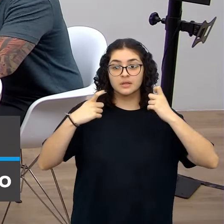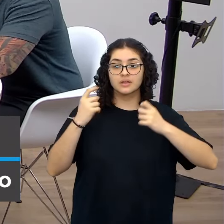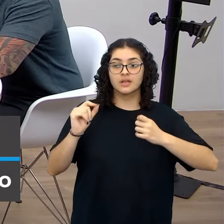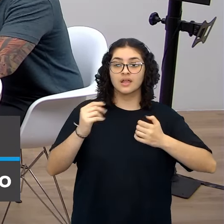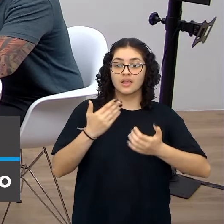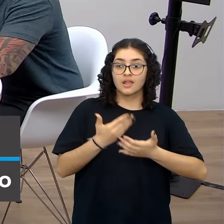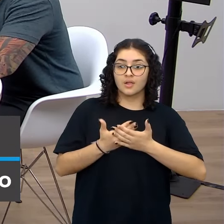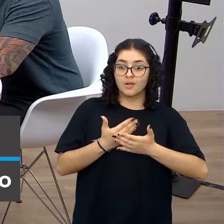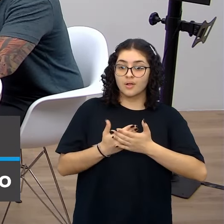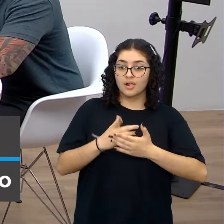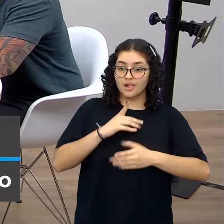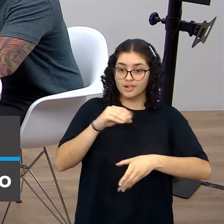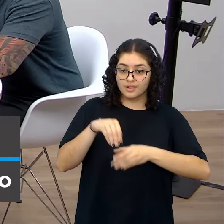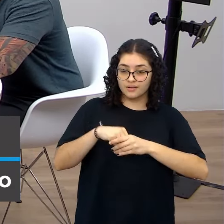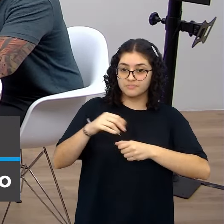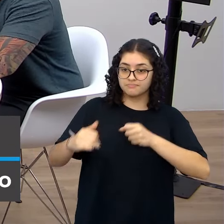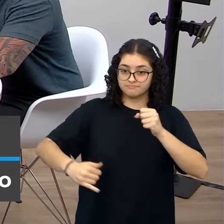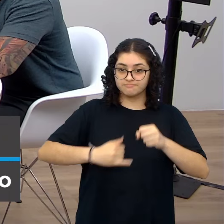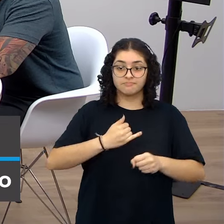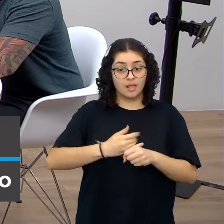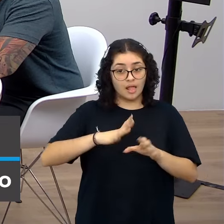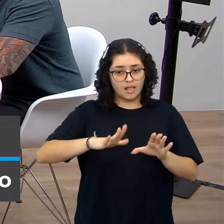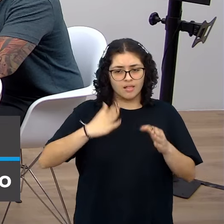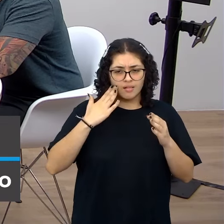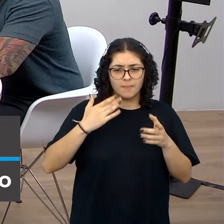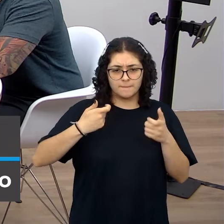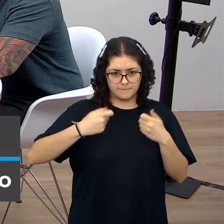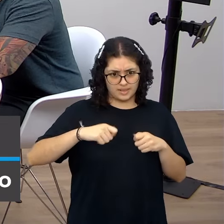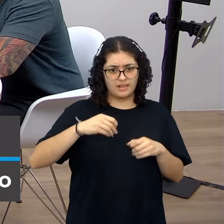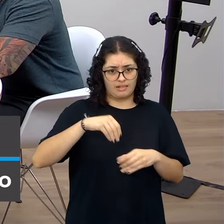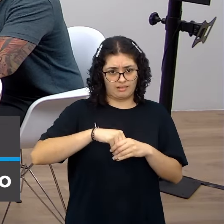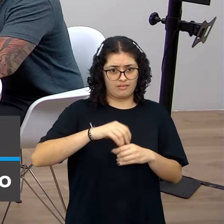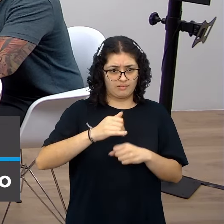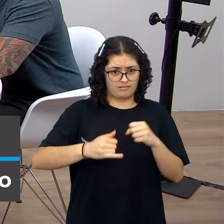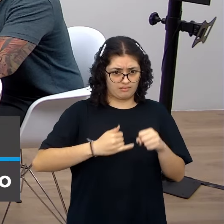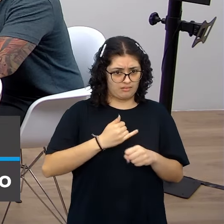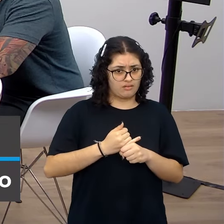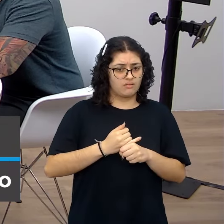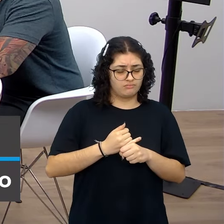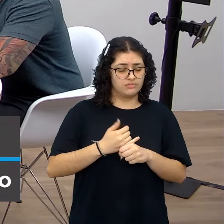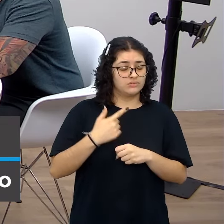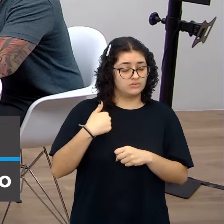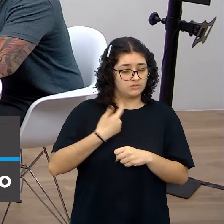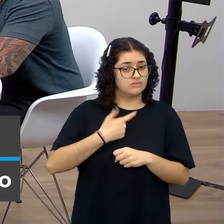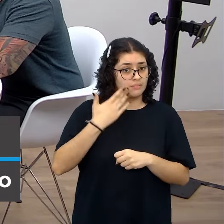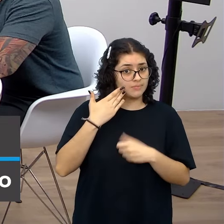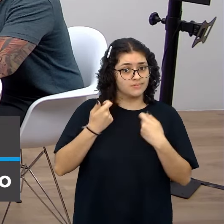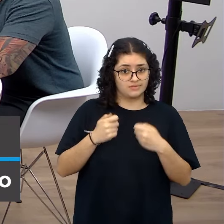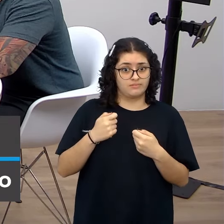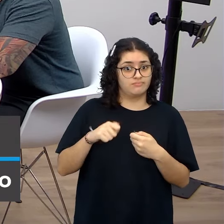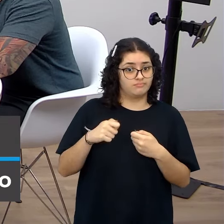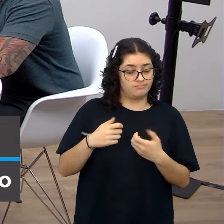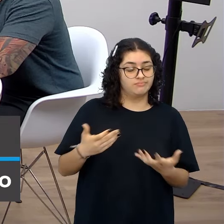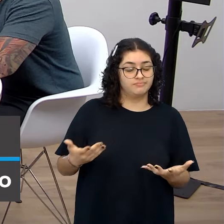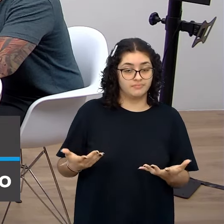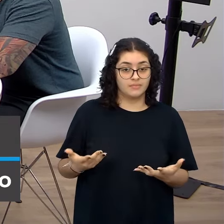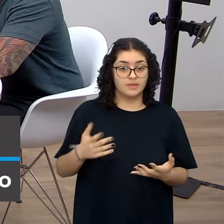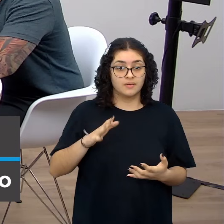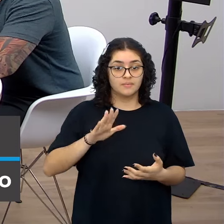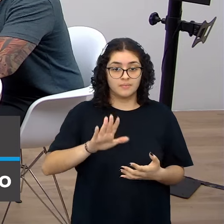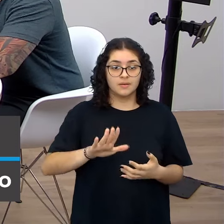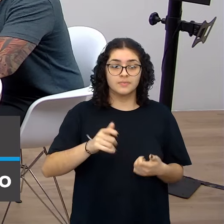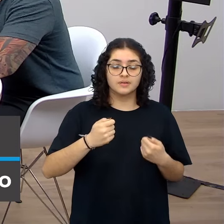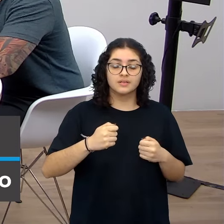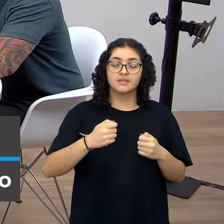escola tenha internet, lógico que ela precisa ter internet, isso a gente não pode negar, mas a gente precisa trabalhar